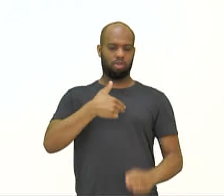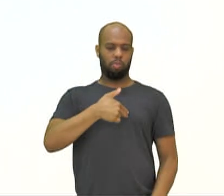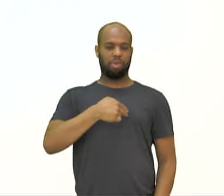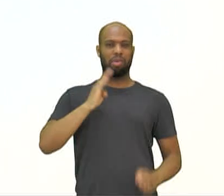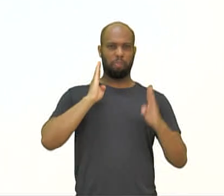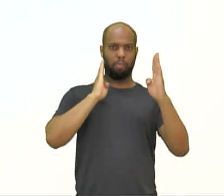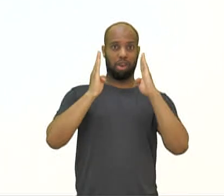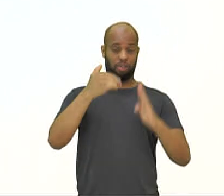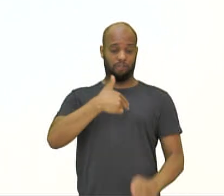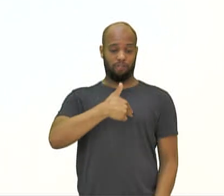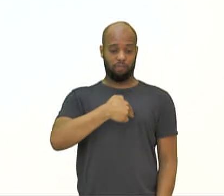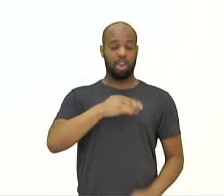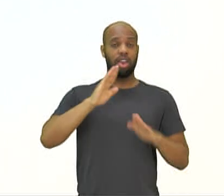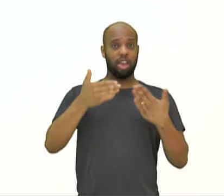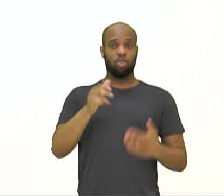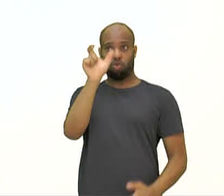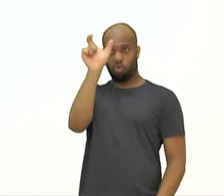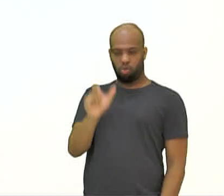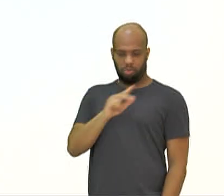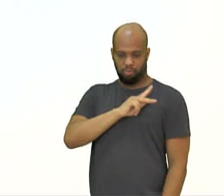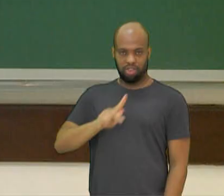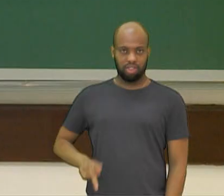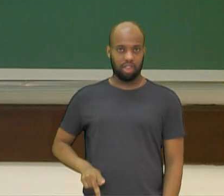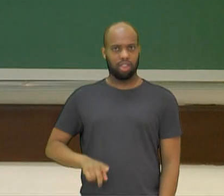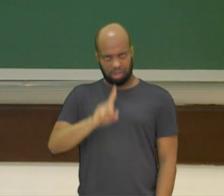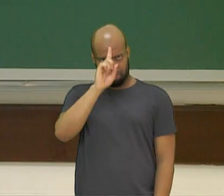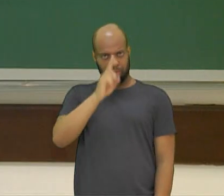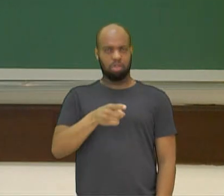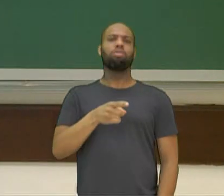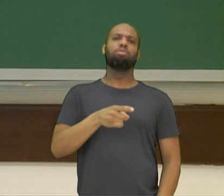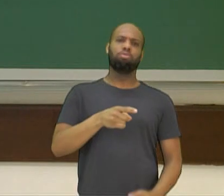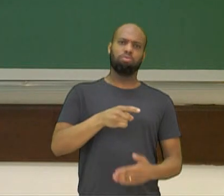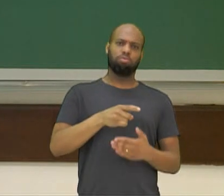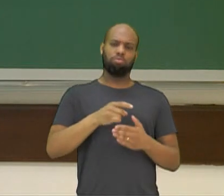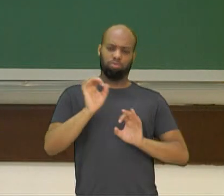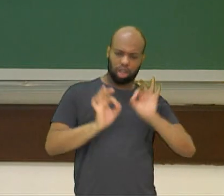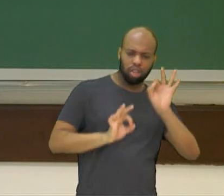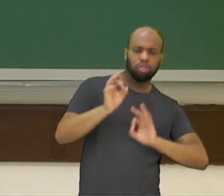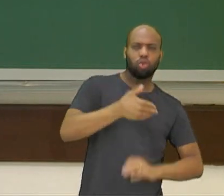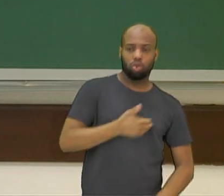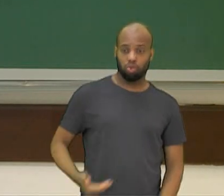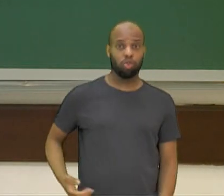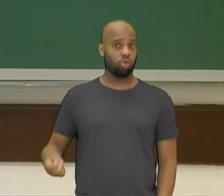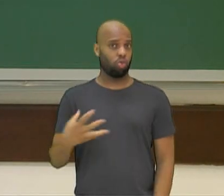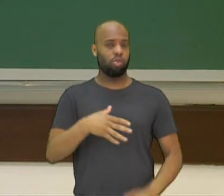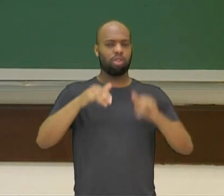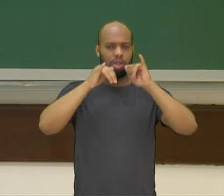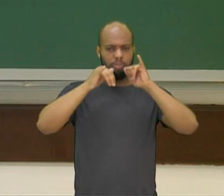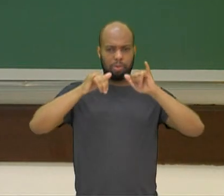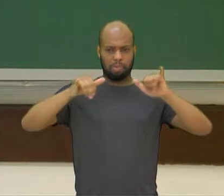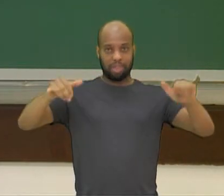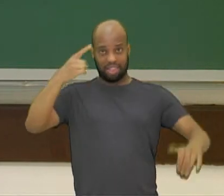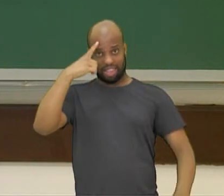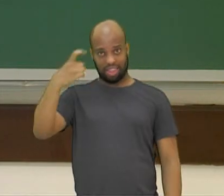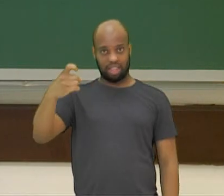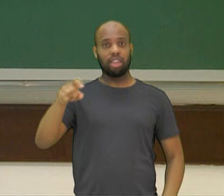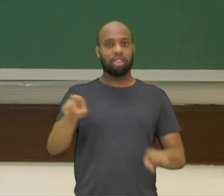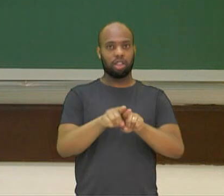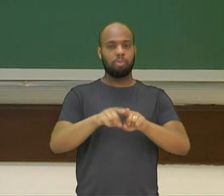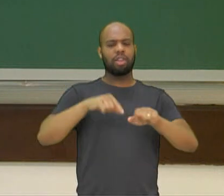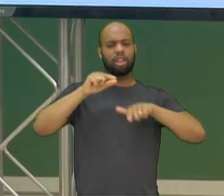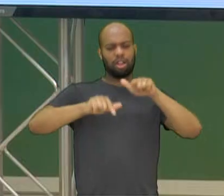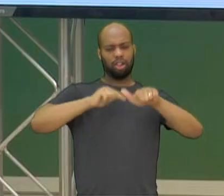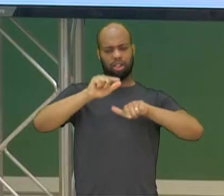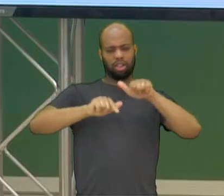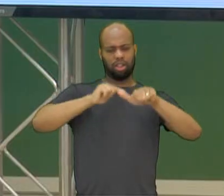Era Vargas. Então, Getúlio Vargas é quem comandou esse Estado Novo e quem propagou essa ideia de que o